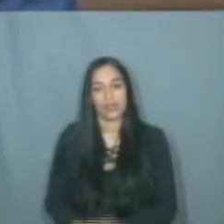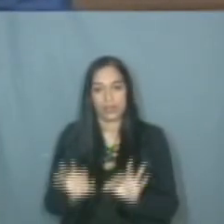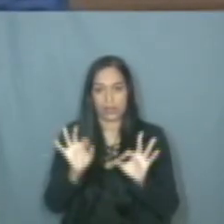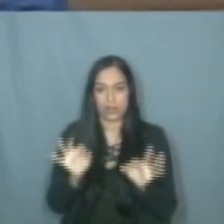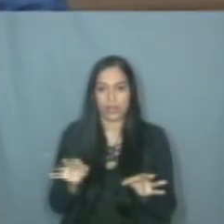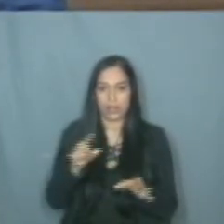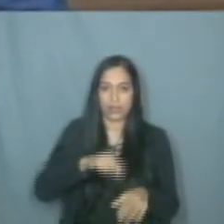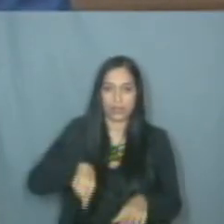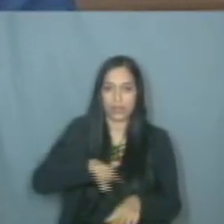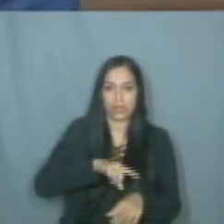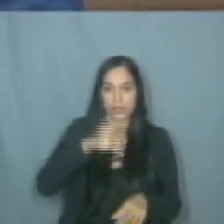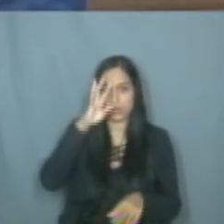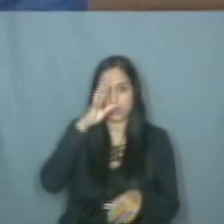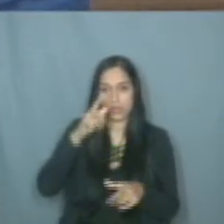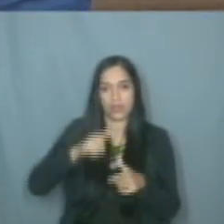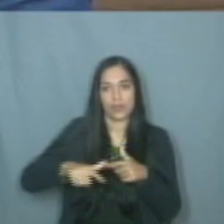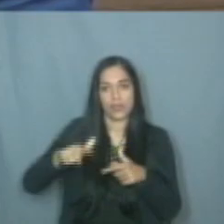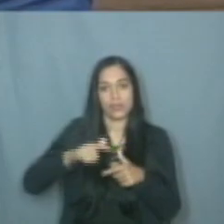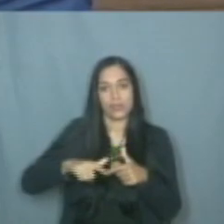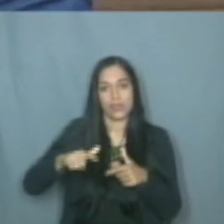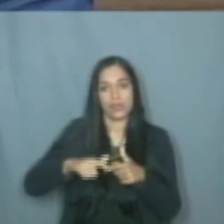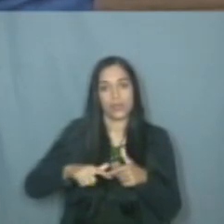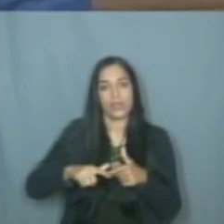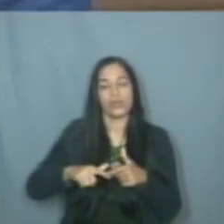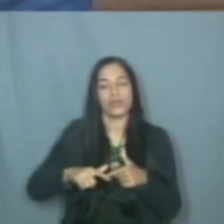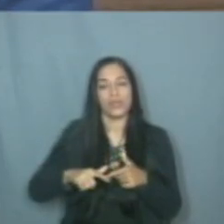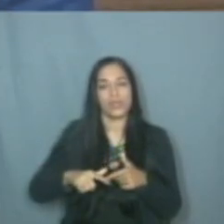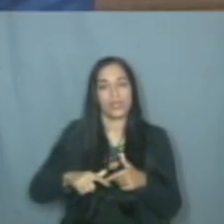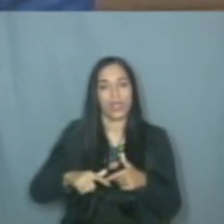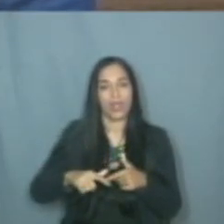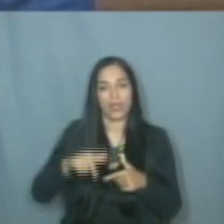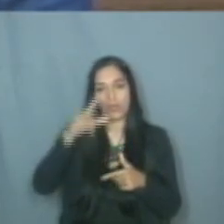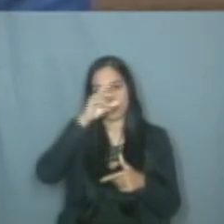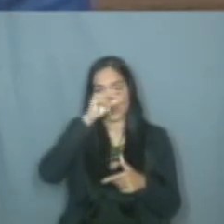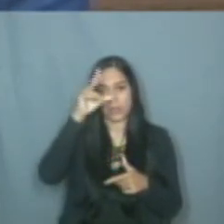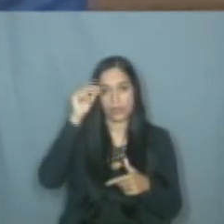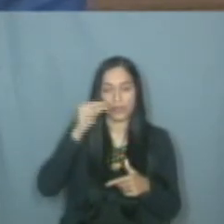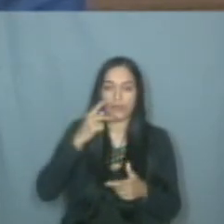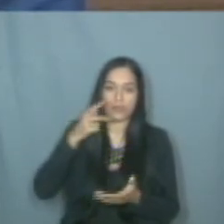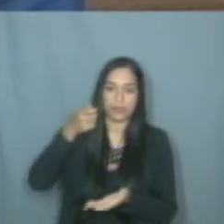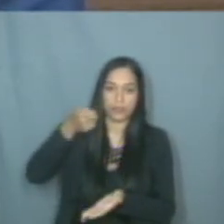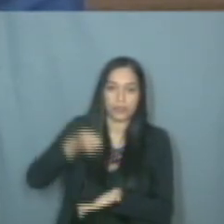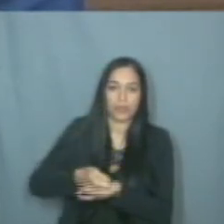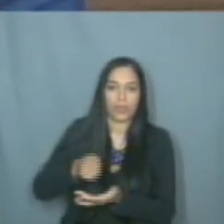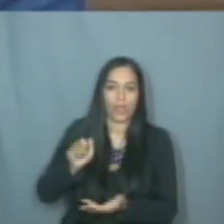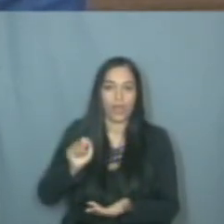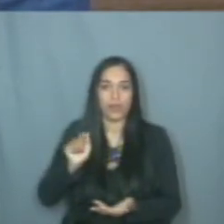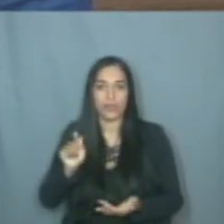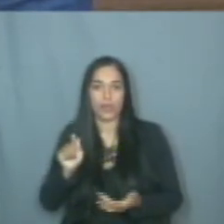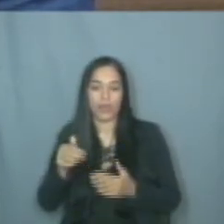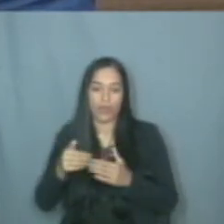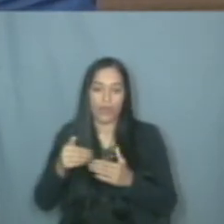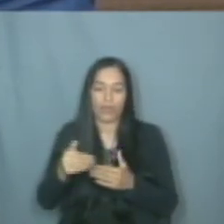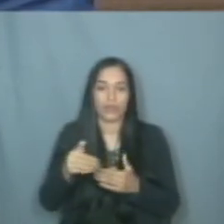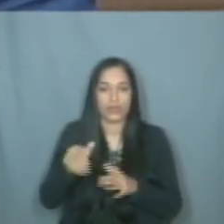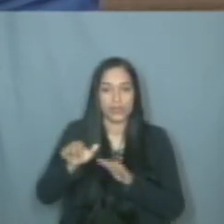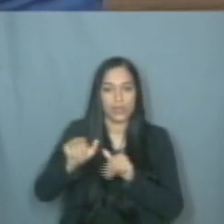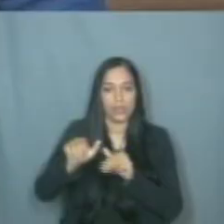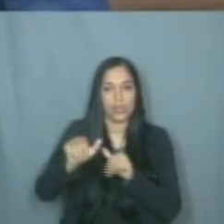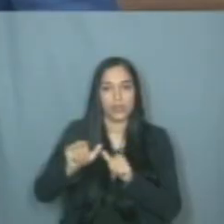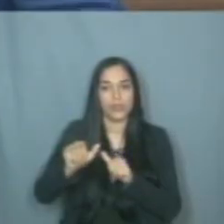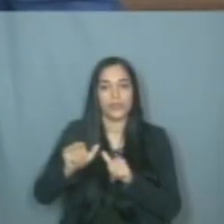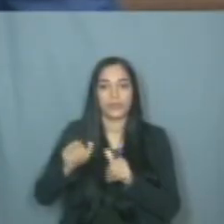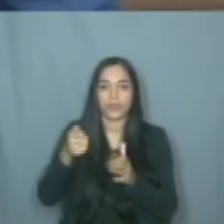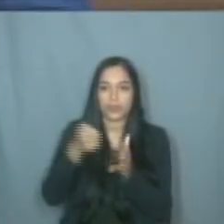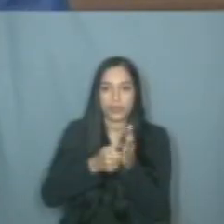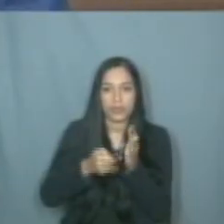que a gente vai resolver esse problema antes de quando o prefeito falou que ia pagar, que falou que ia pagar em agosto, não vai pagar, falou que vai pagar em setembro, enfim. Agora